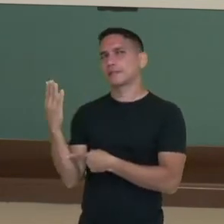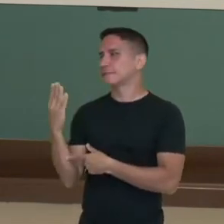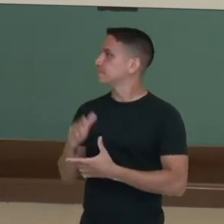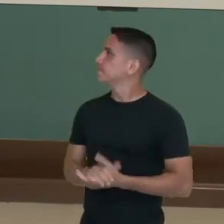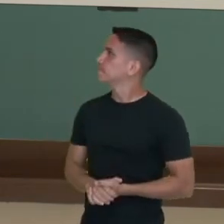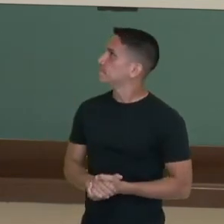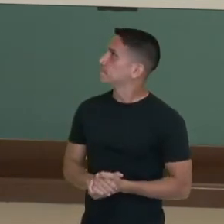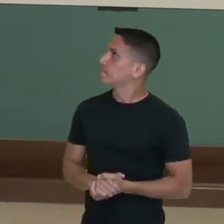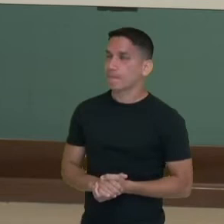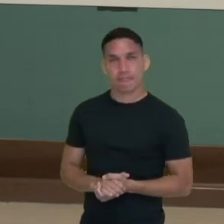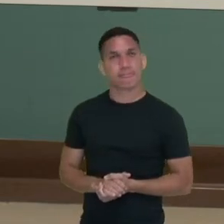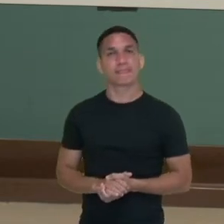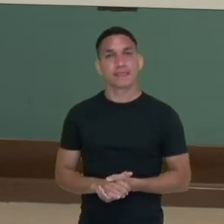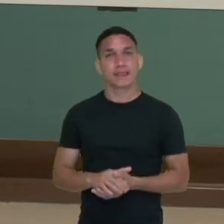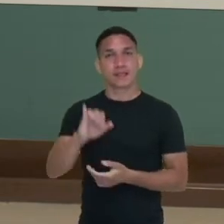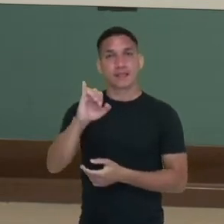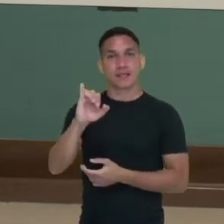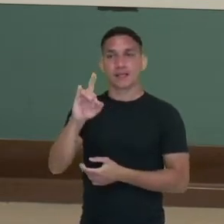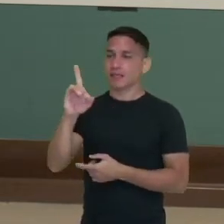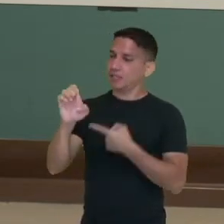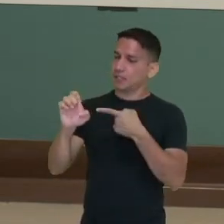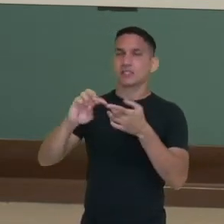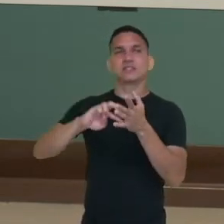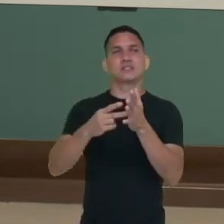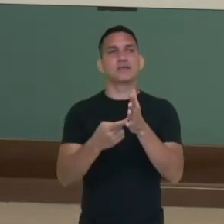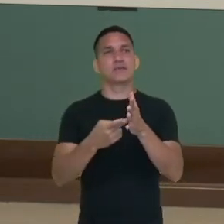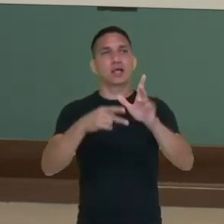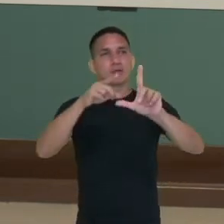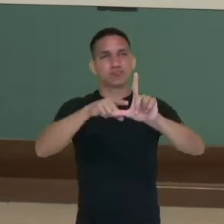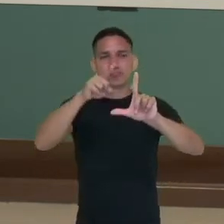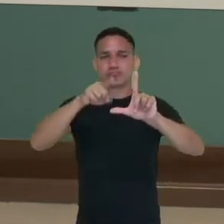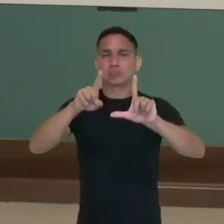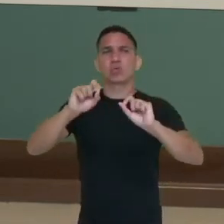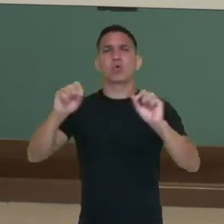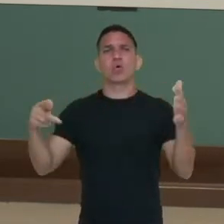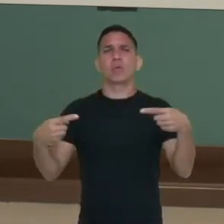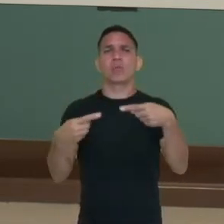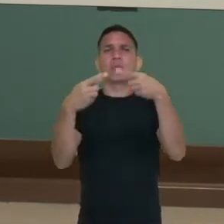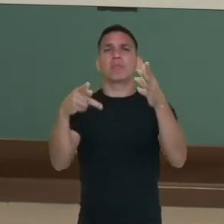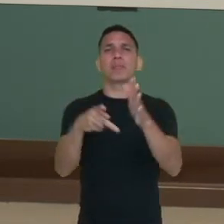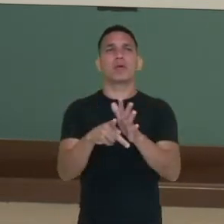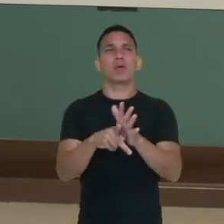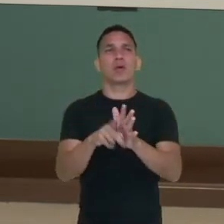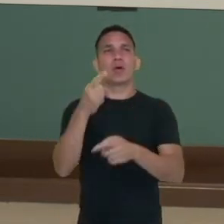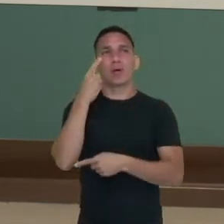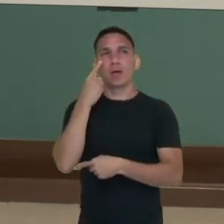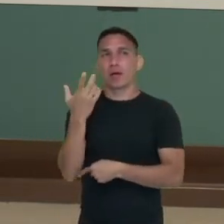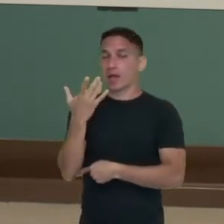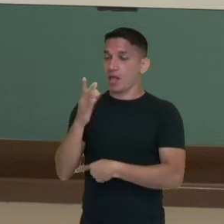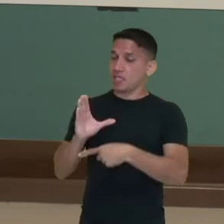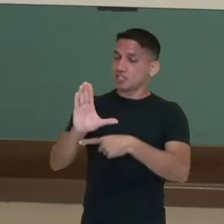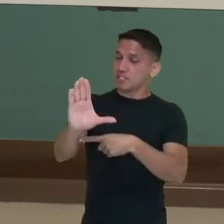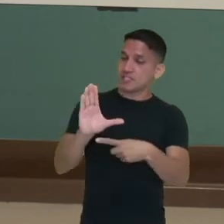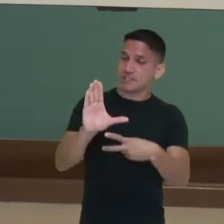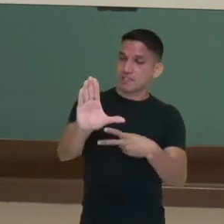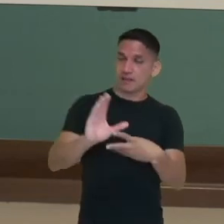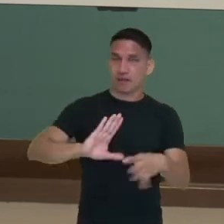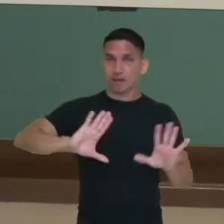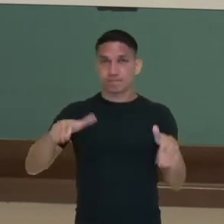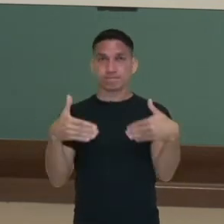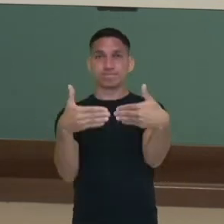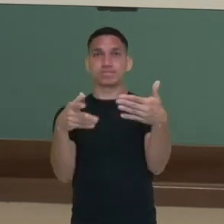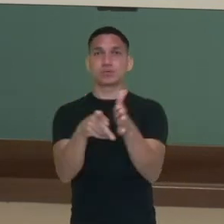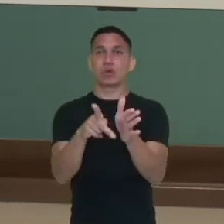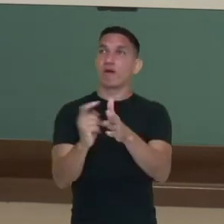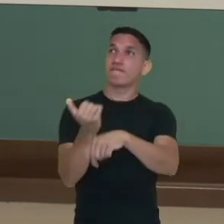só, o ID é um índice, né, de investimento, são investimentos diretos, né,